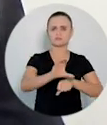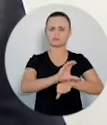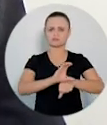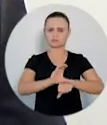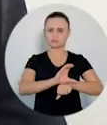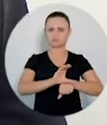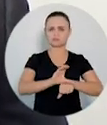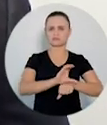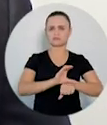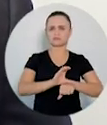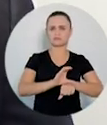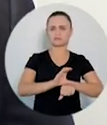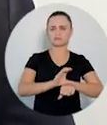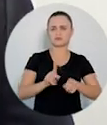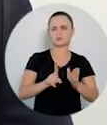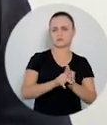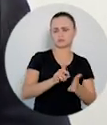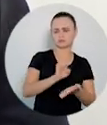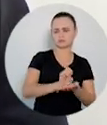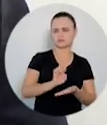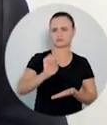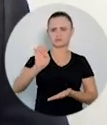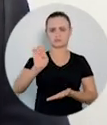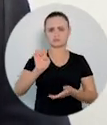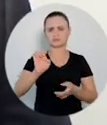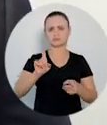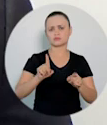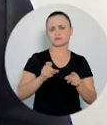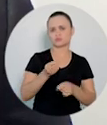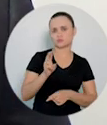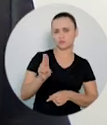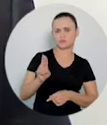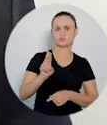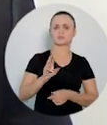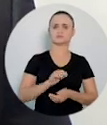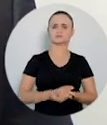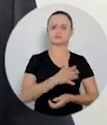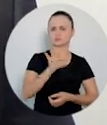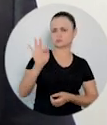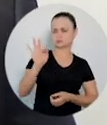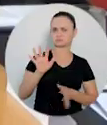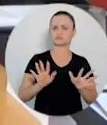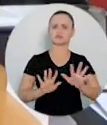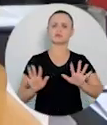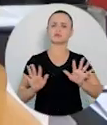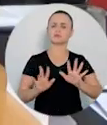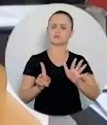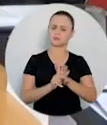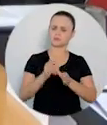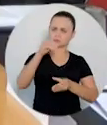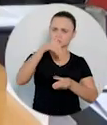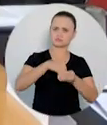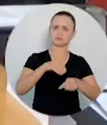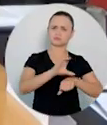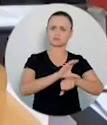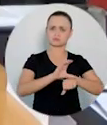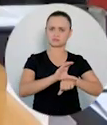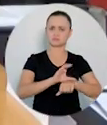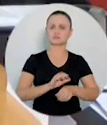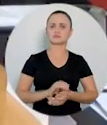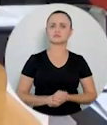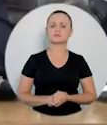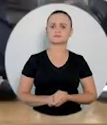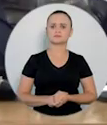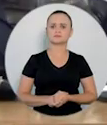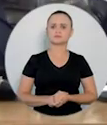bandeiras pregadas em legislações estaduais ou legislação federal. A nossa Constituição assegura isso. A série de trabalhos promovida